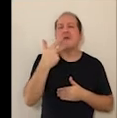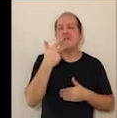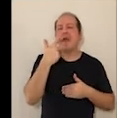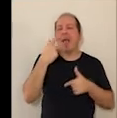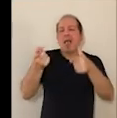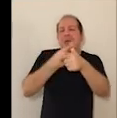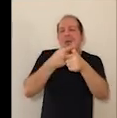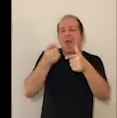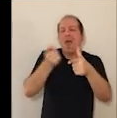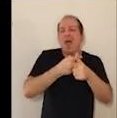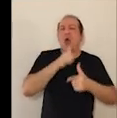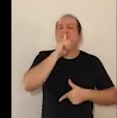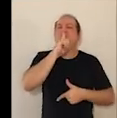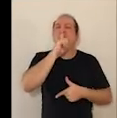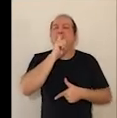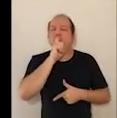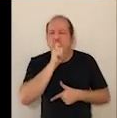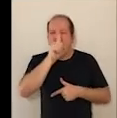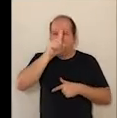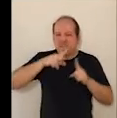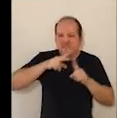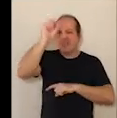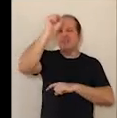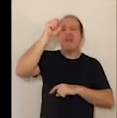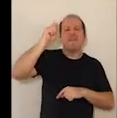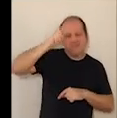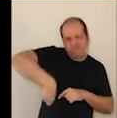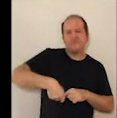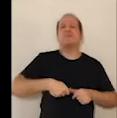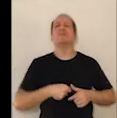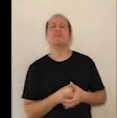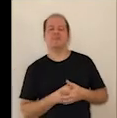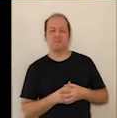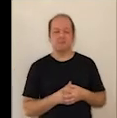dos devedores, juro que hei de vencer este rábula.